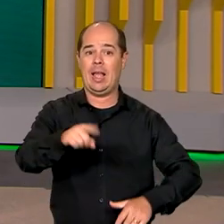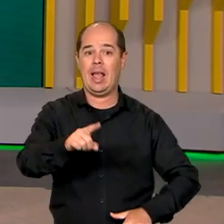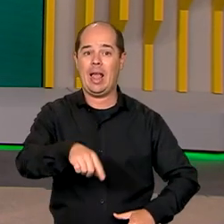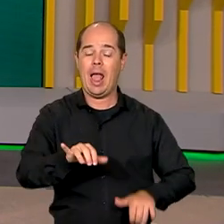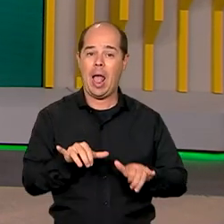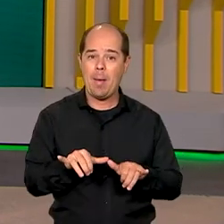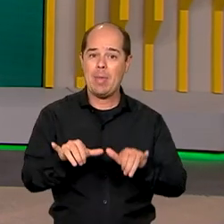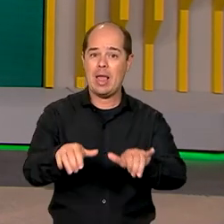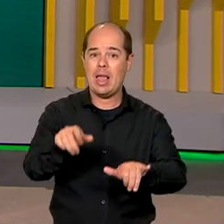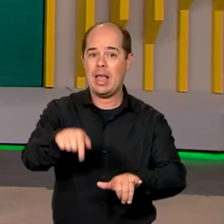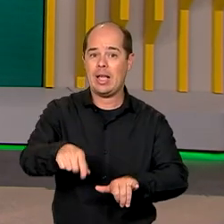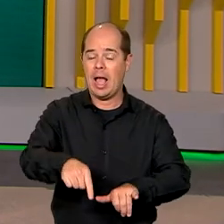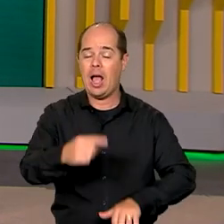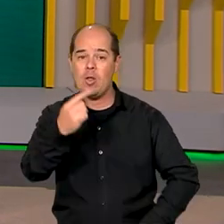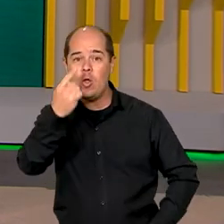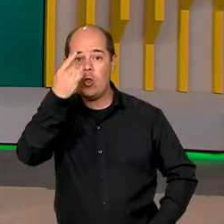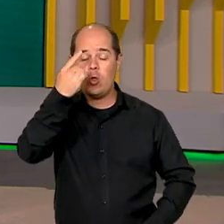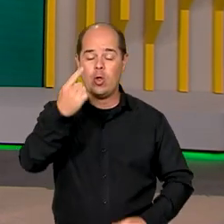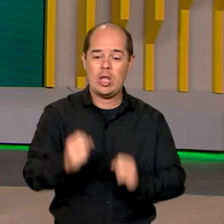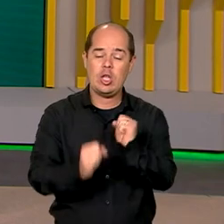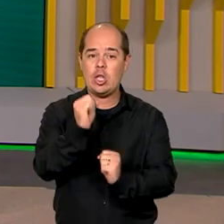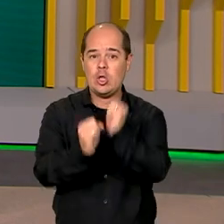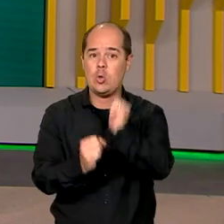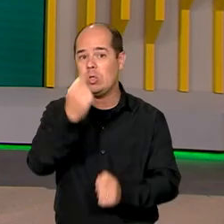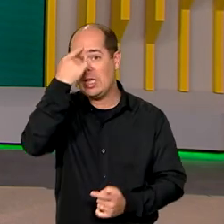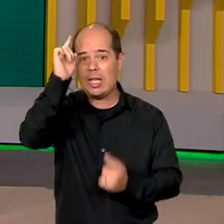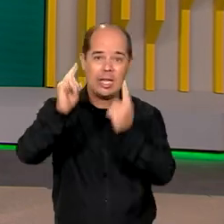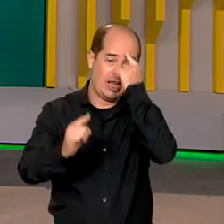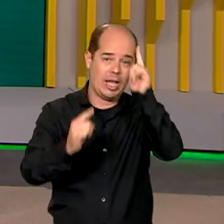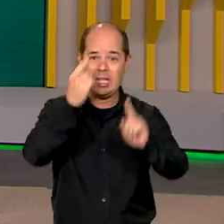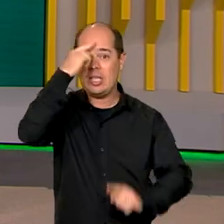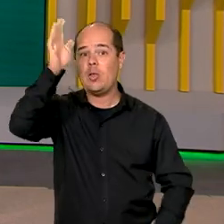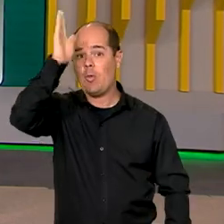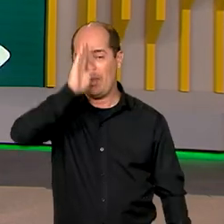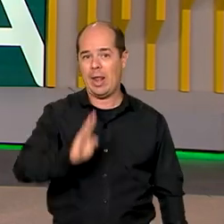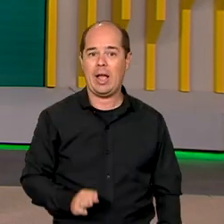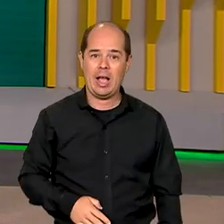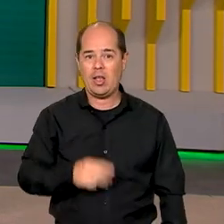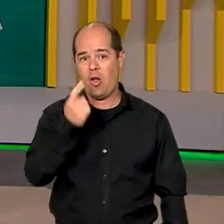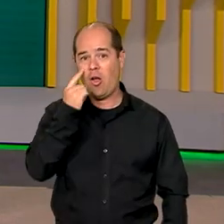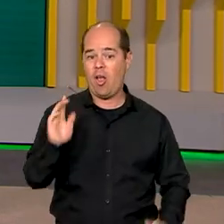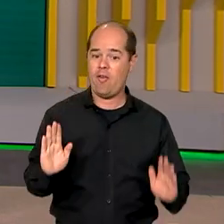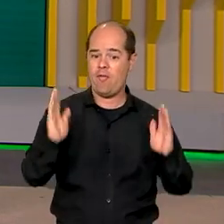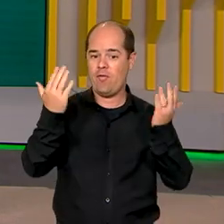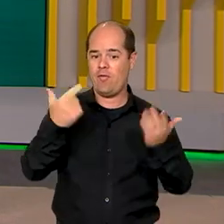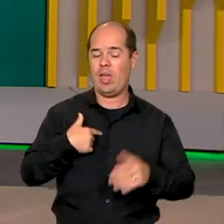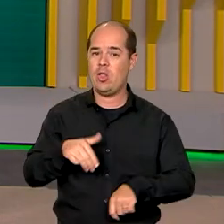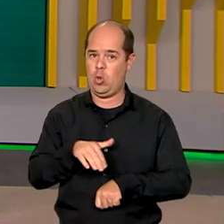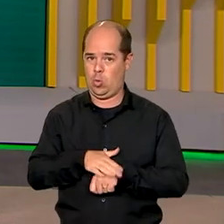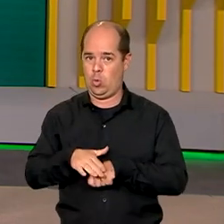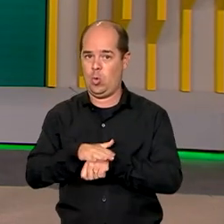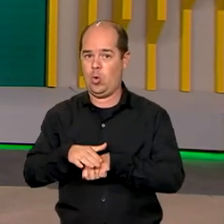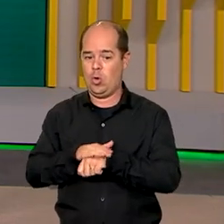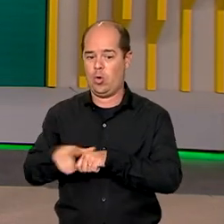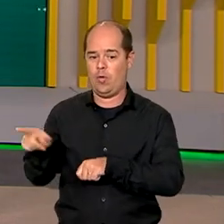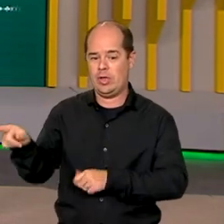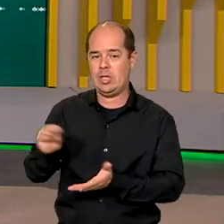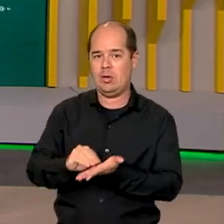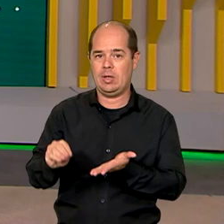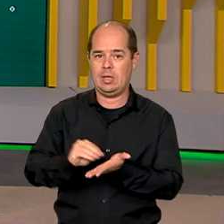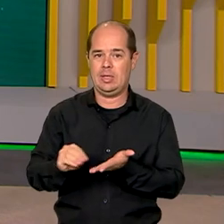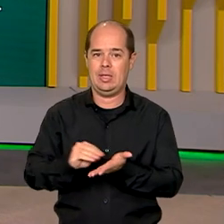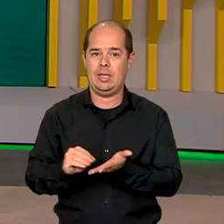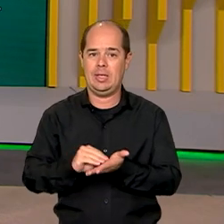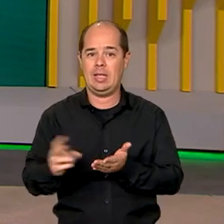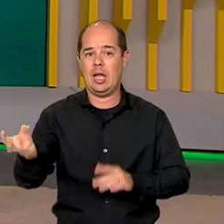Indústrias Criativas do Brasil. E para saber mais detalhes desse evento, eu conversei com o secretário de Economia Criativa e Fomento Cultural